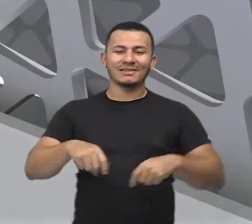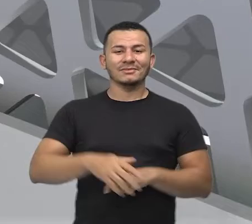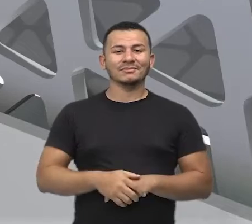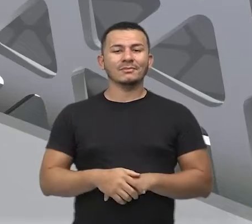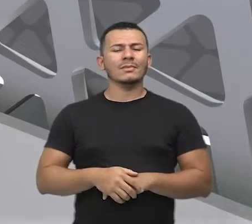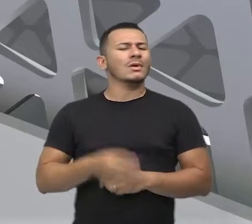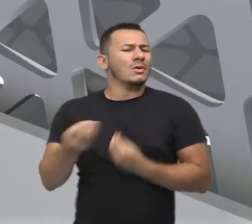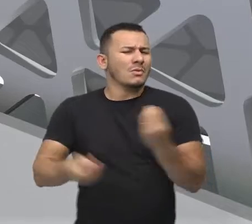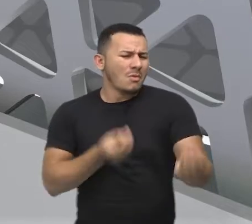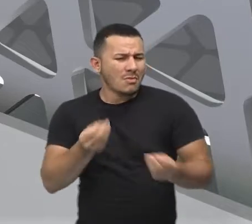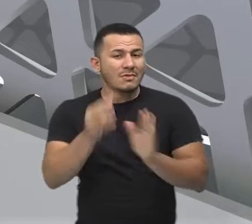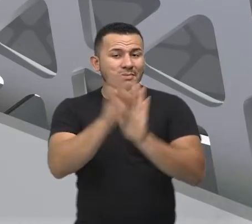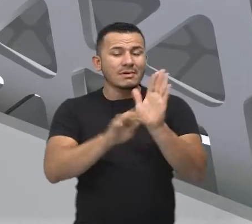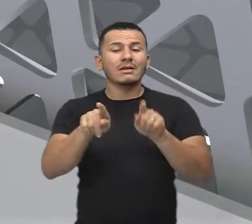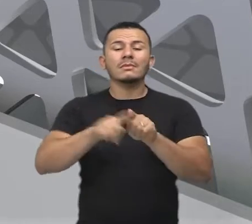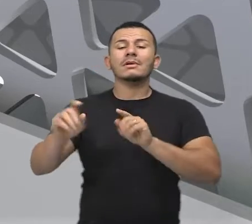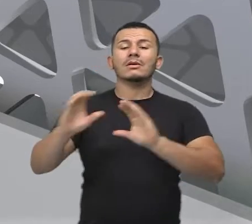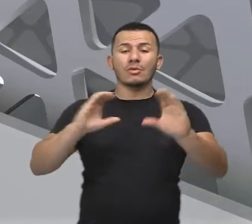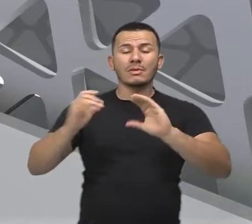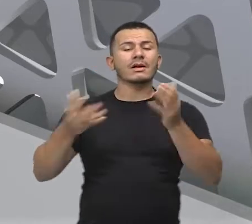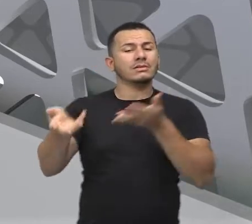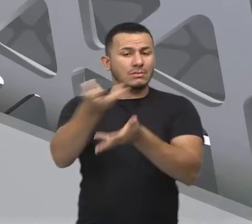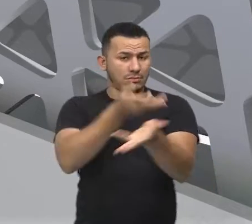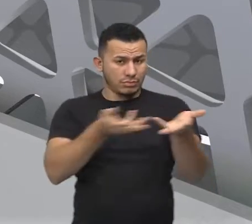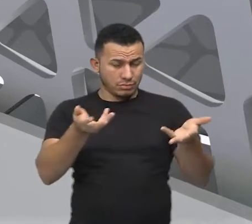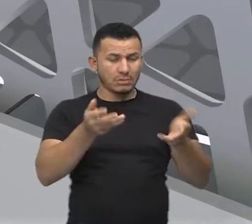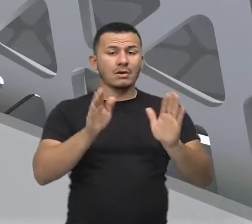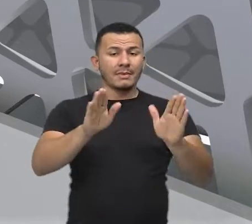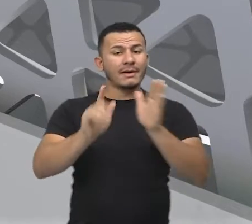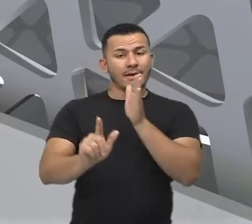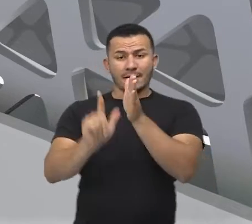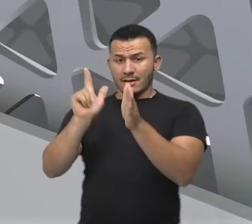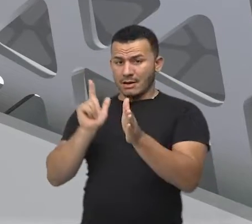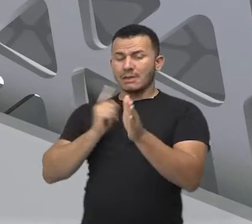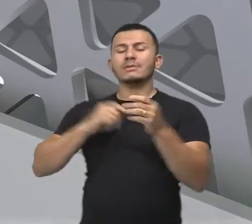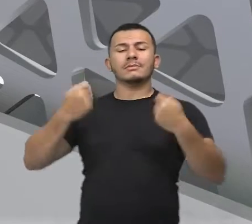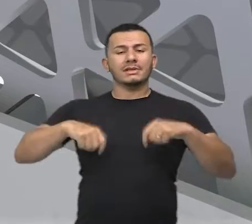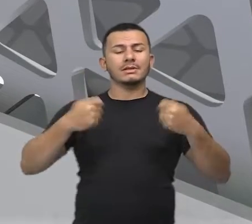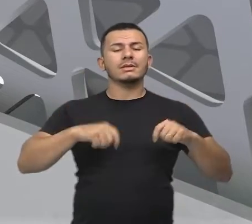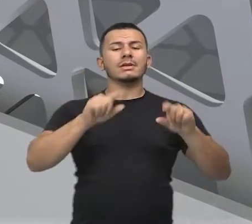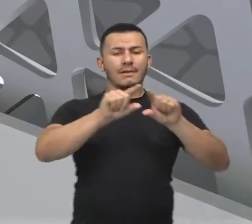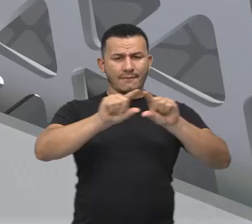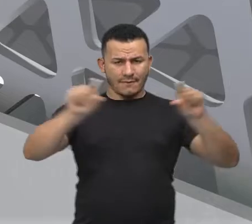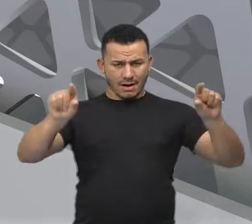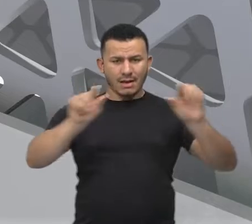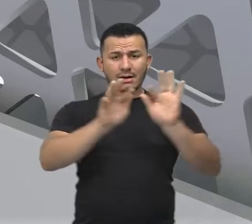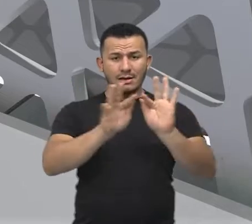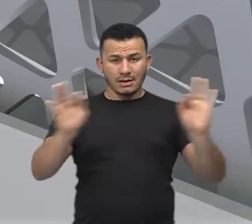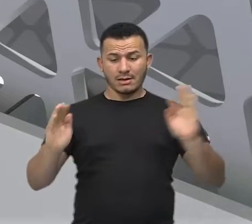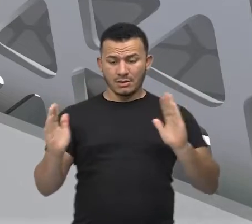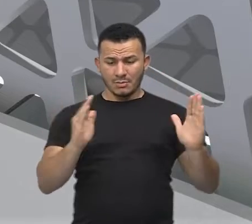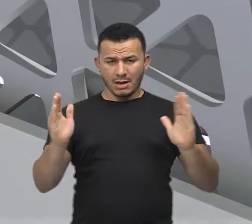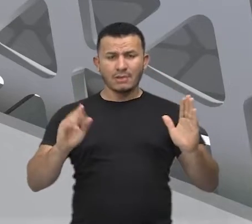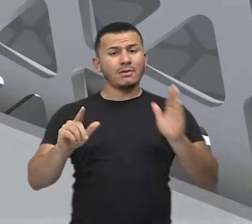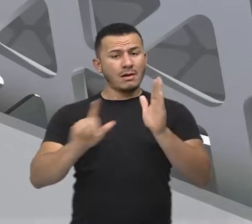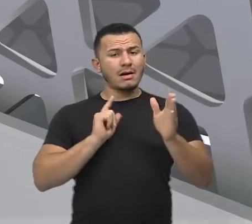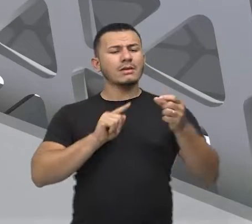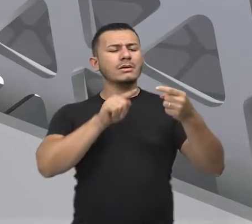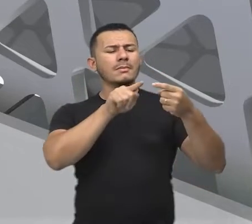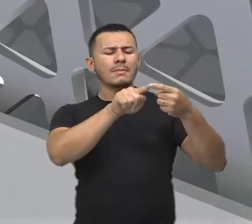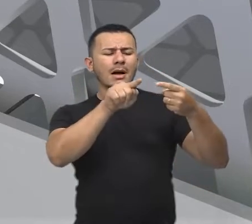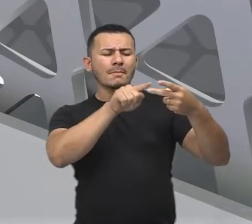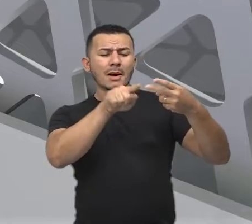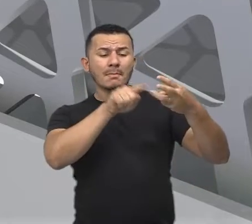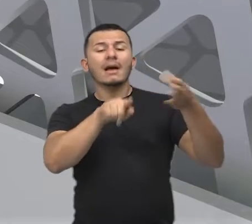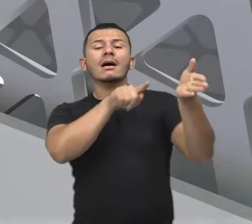nossa comunicação com o outro. É importante analisarmos essas frases, orações e períodos para que nós possamos